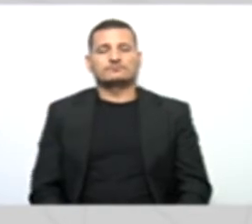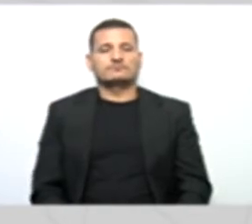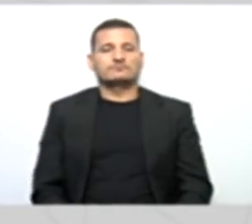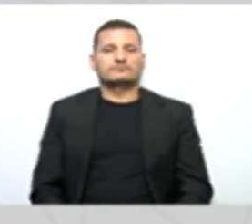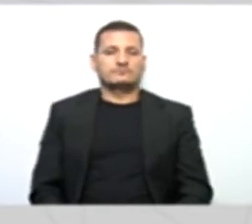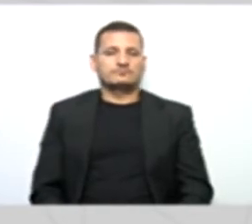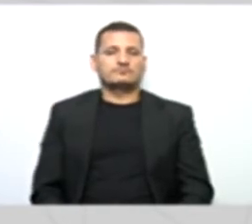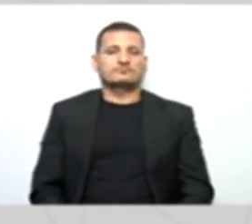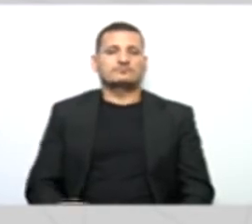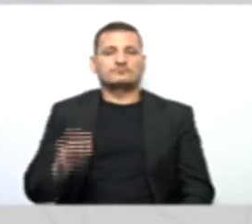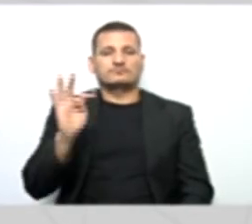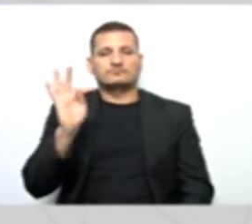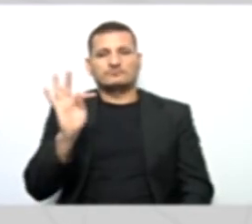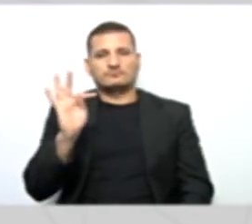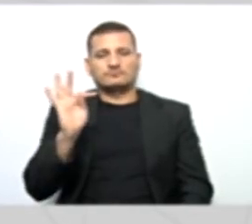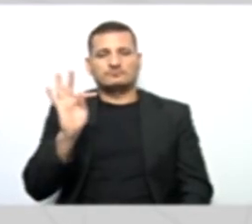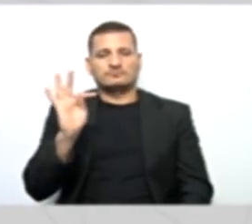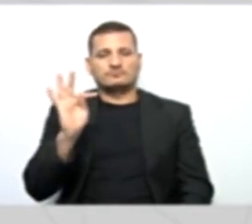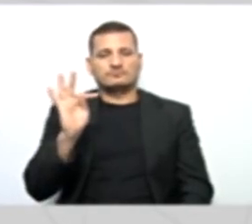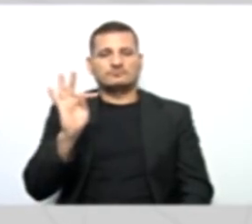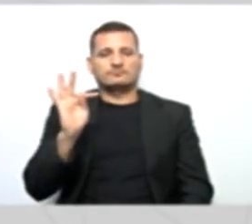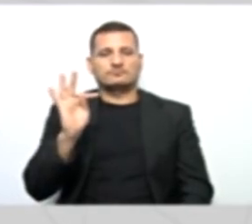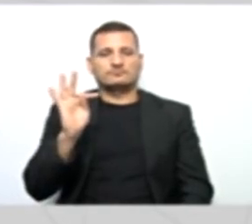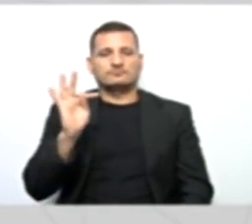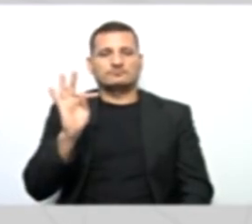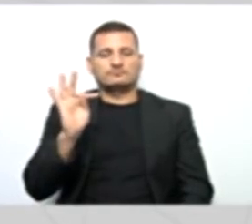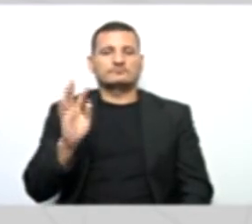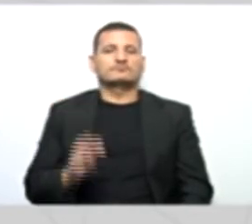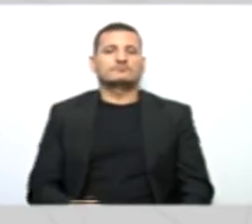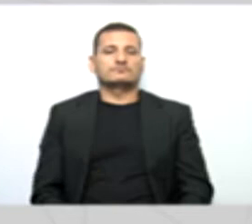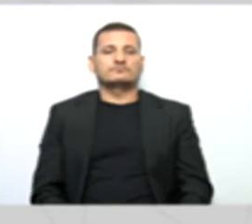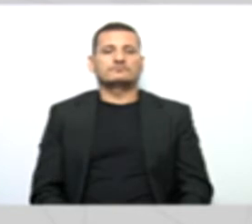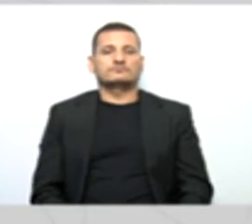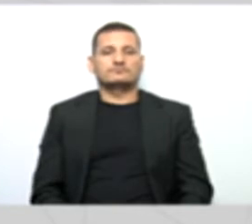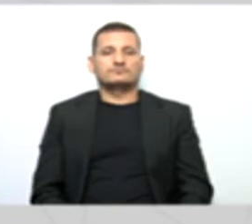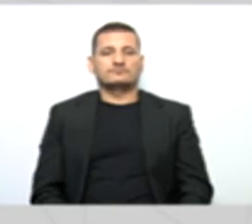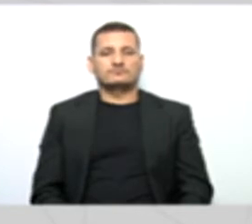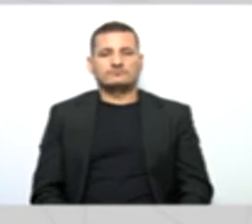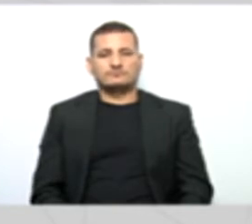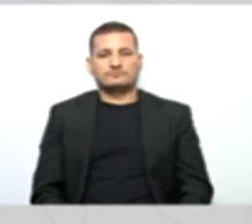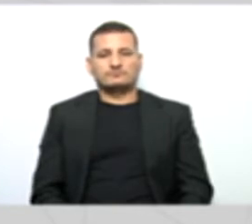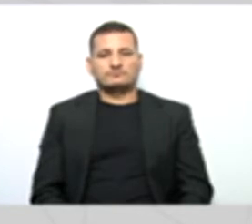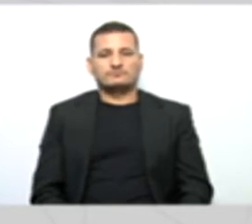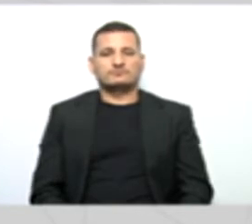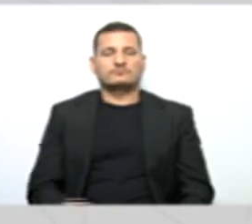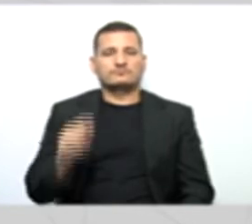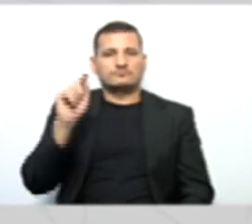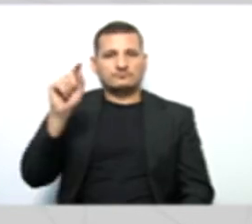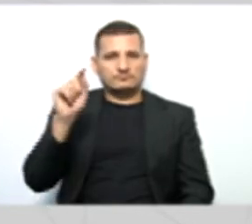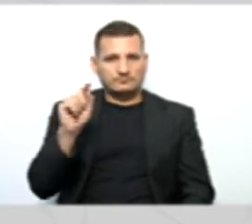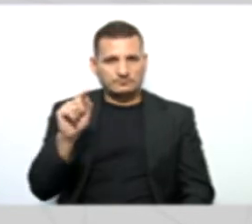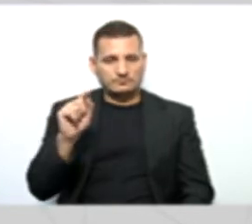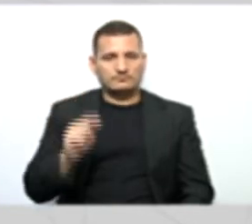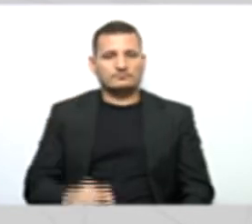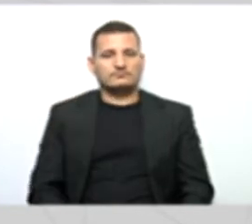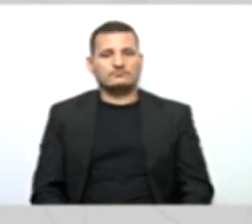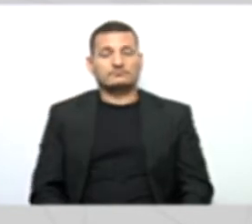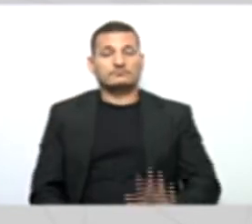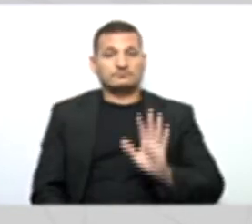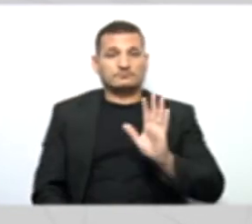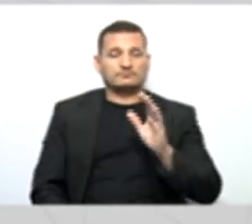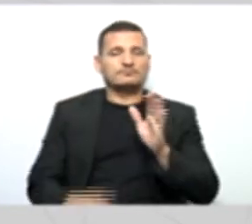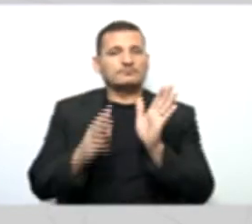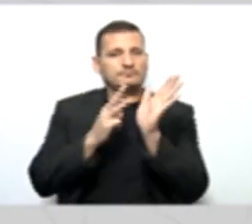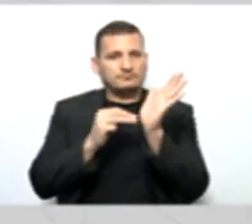para o atributo tamanho, vou colocar T. Fecha parênteses, dois pontos. Começamos a criar o nosso